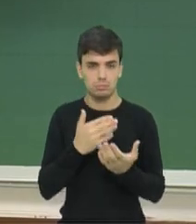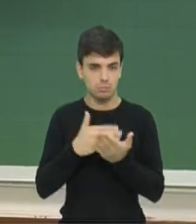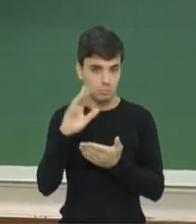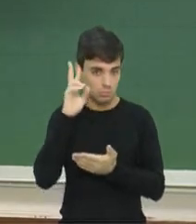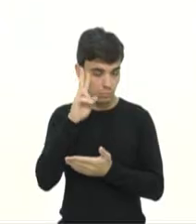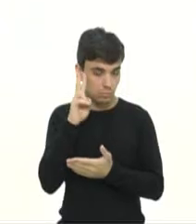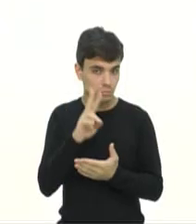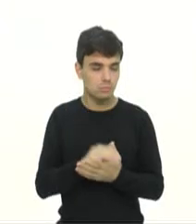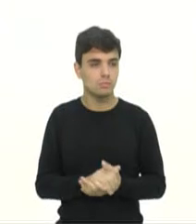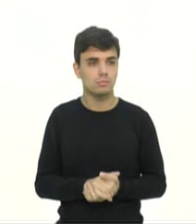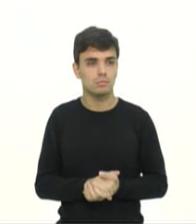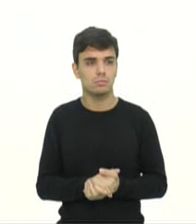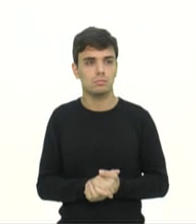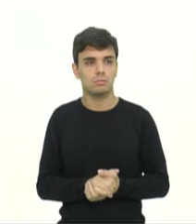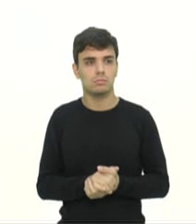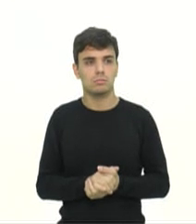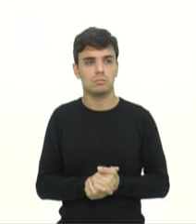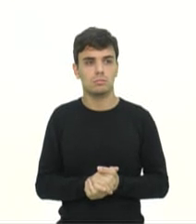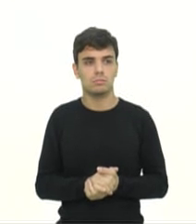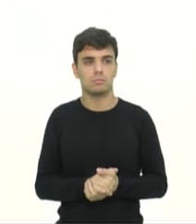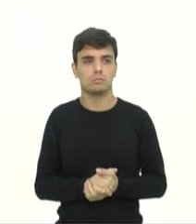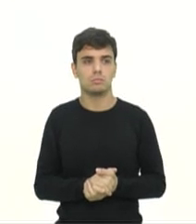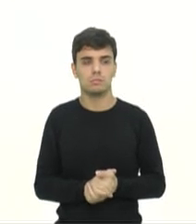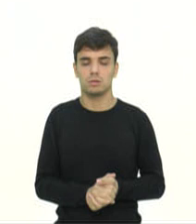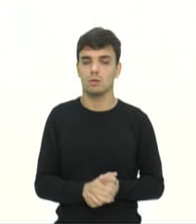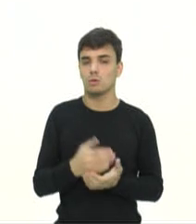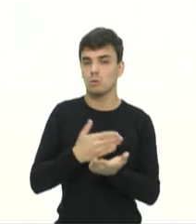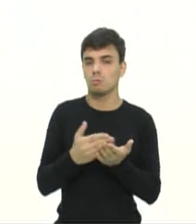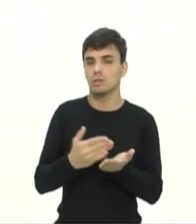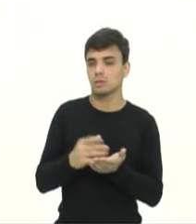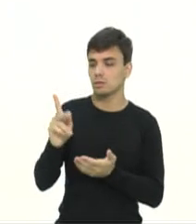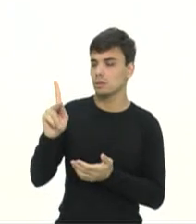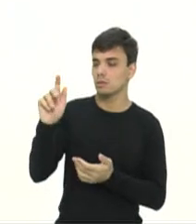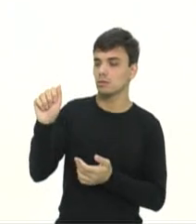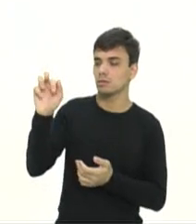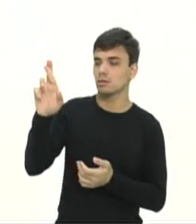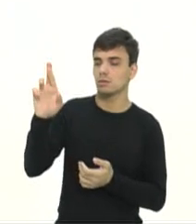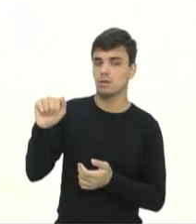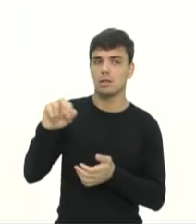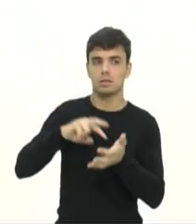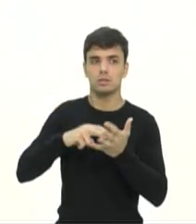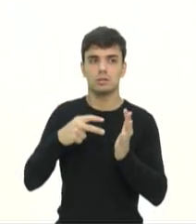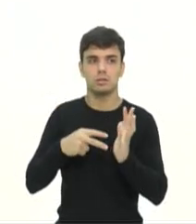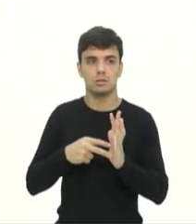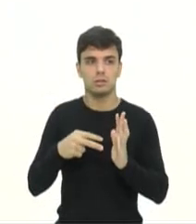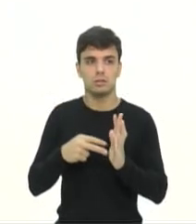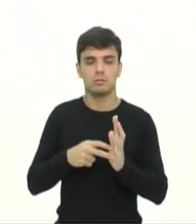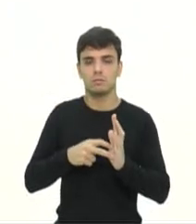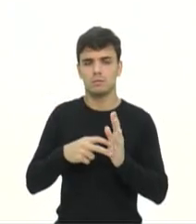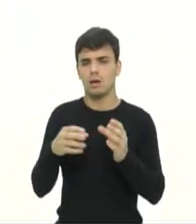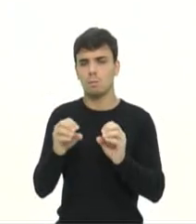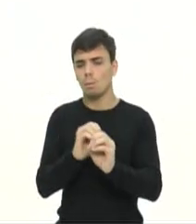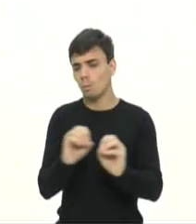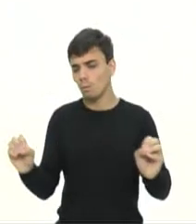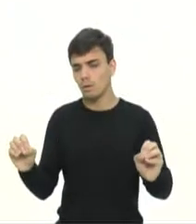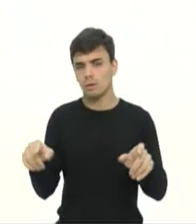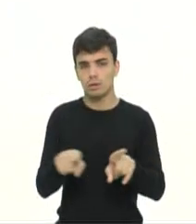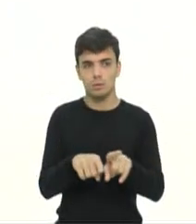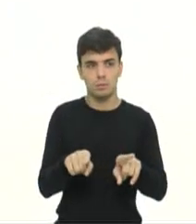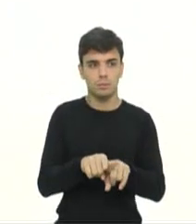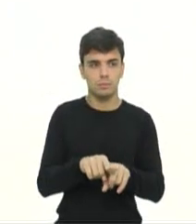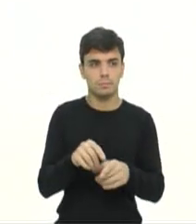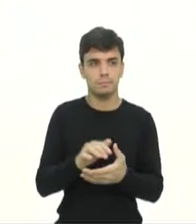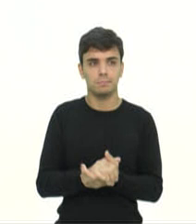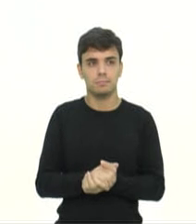Karatê, né? Então, o Karatê vem do sufixo kara, que significa vazio, e te, mão, ao que se pode ser